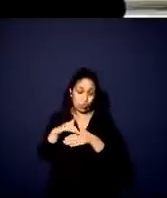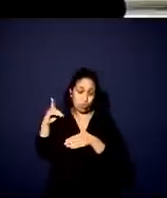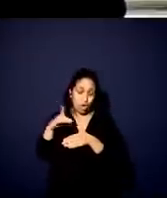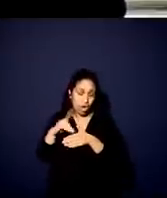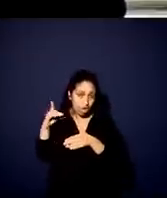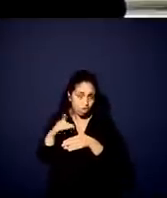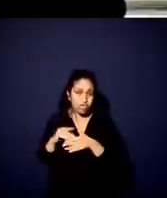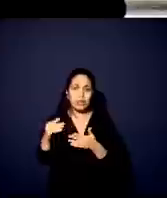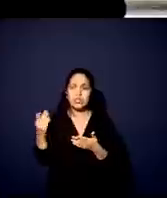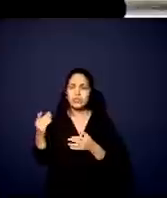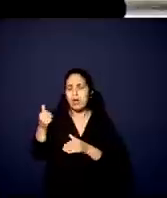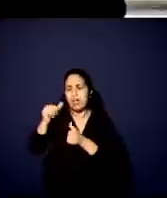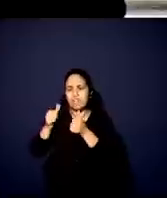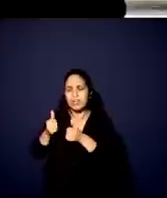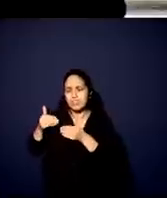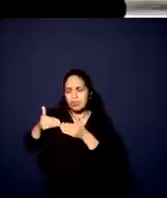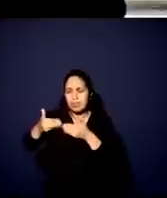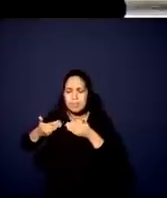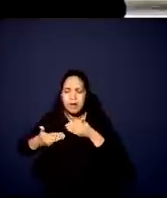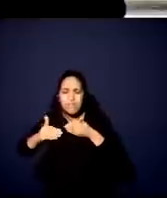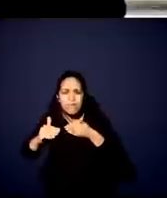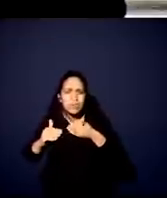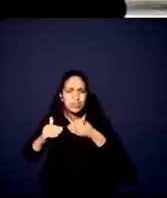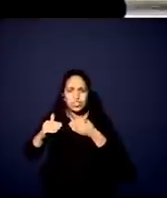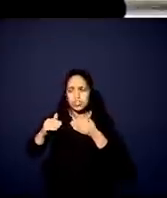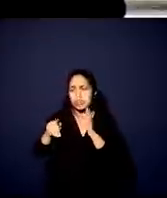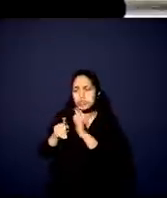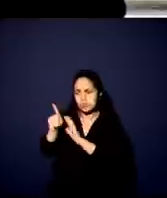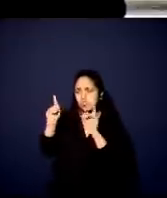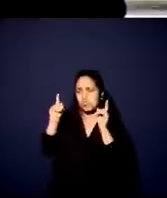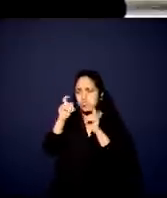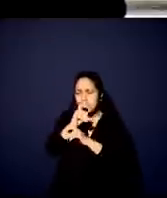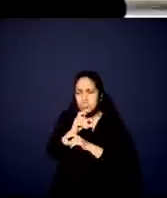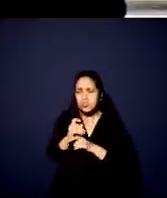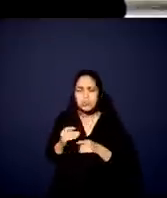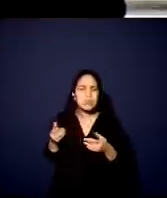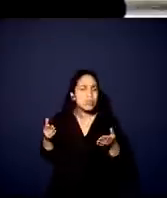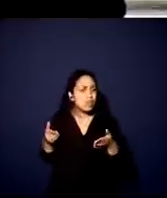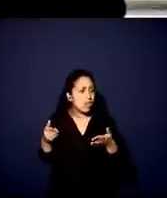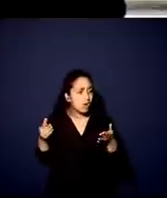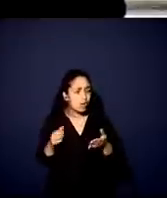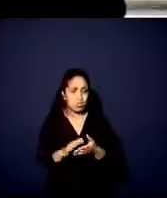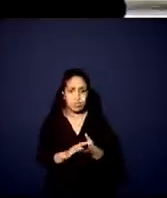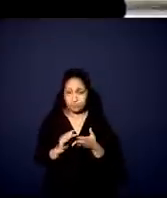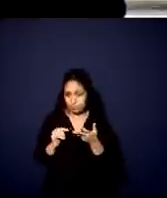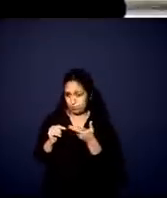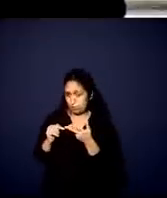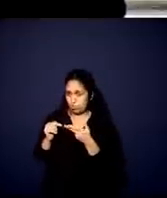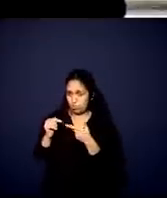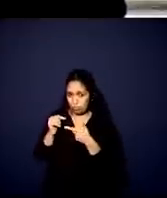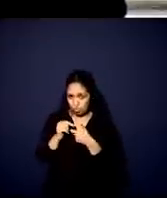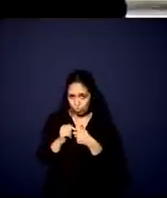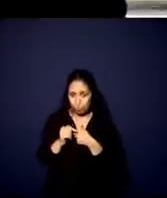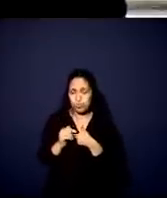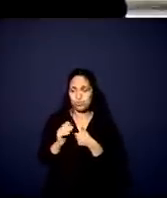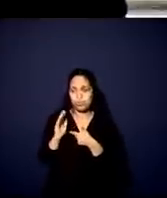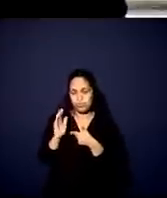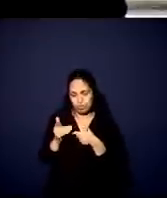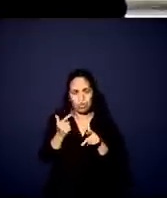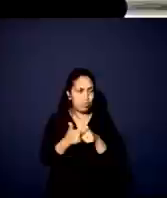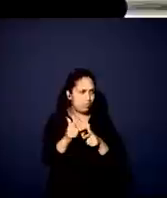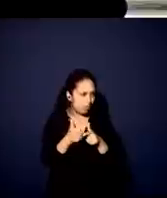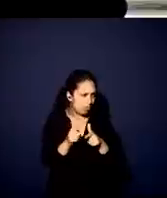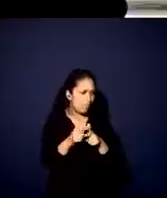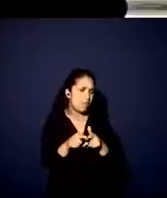qual que é a sua avaliação daqui para frente uma pergunta super difícil mas será que agora como todos de certa maneira eu tô encontrando o mesmo problema